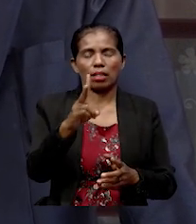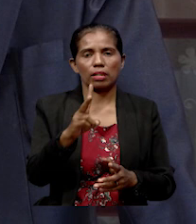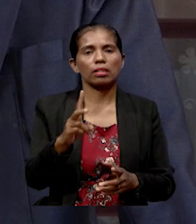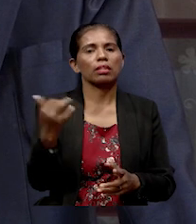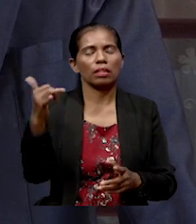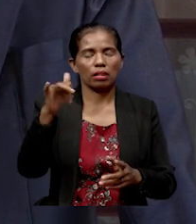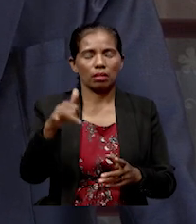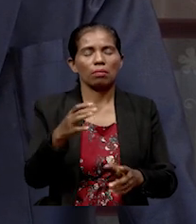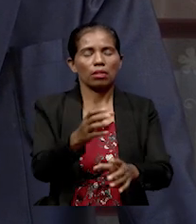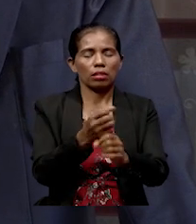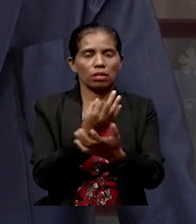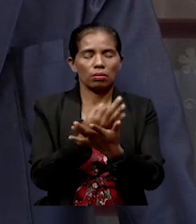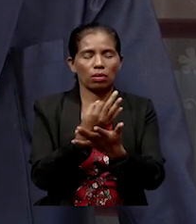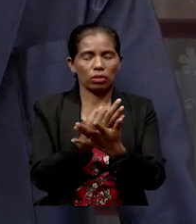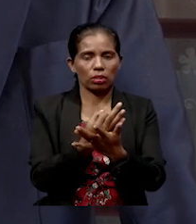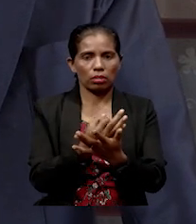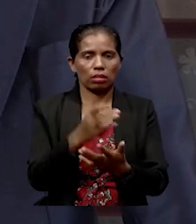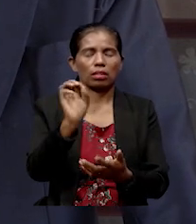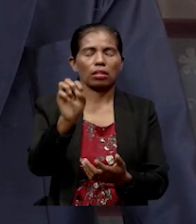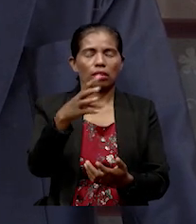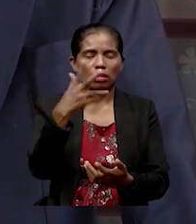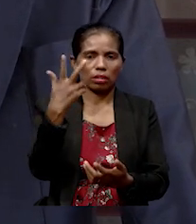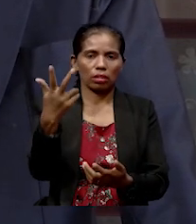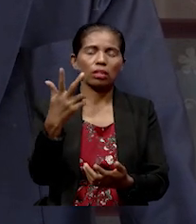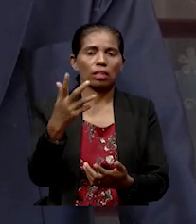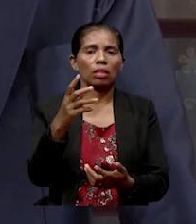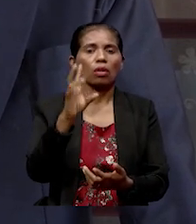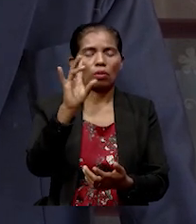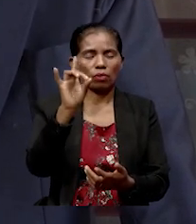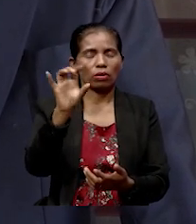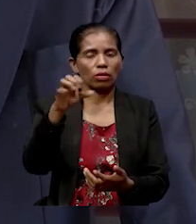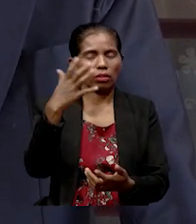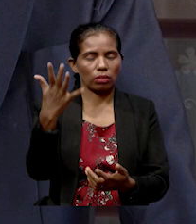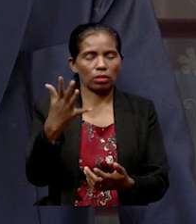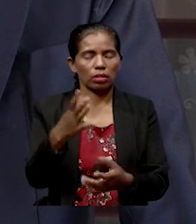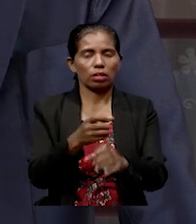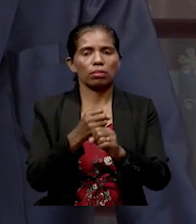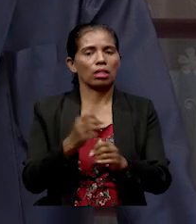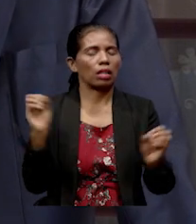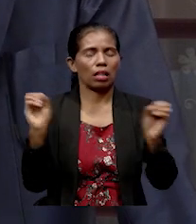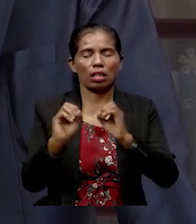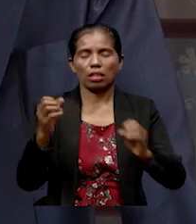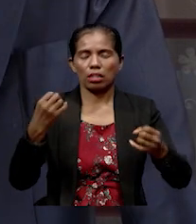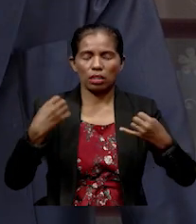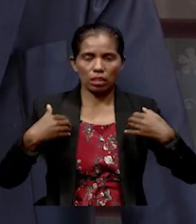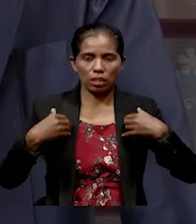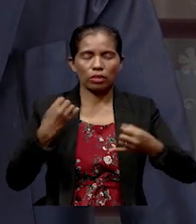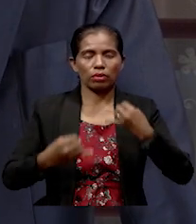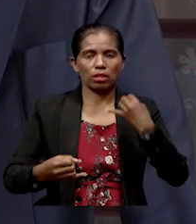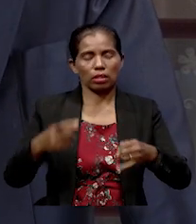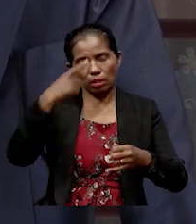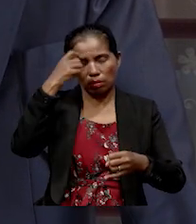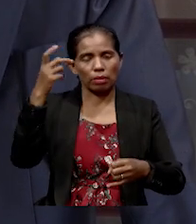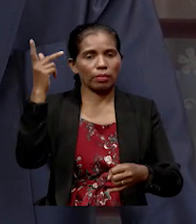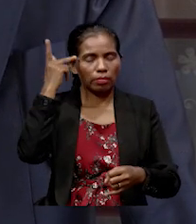8-14, simo fulfula, 15-19, 20-24. Injustiça. Da maneira que o primeiro-ministro, interessante